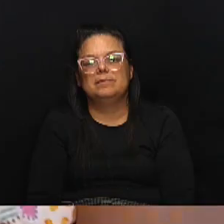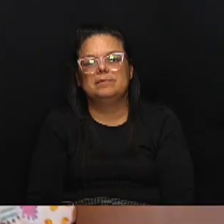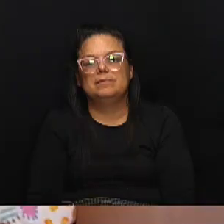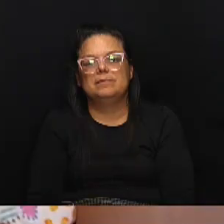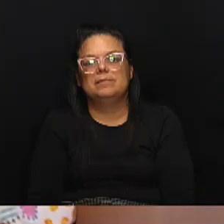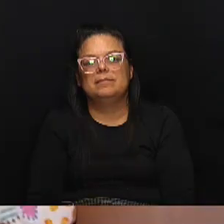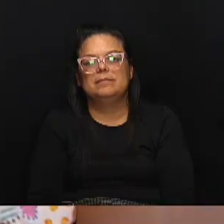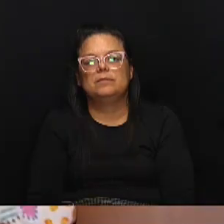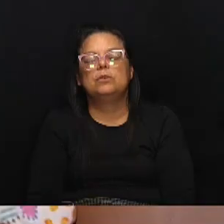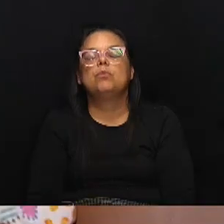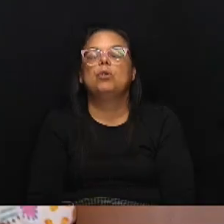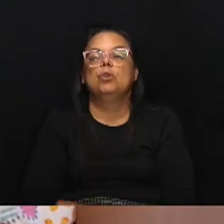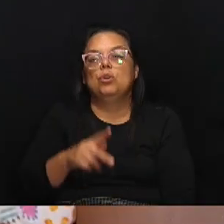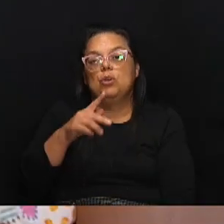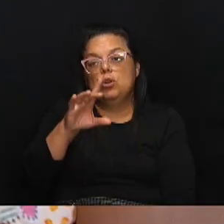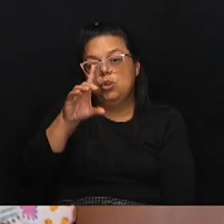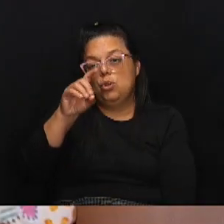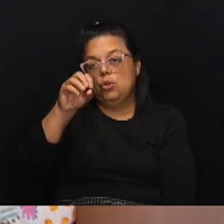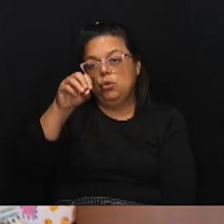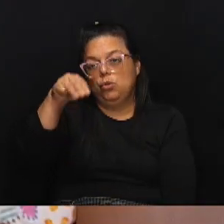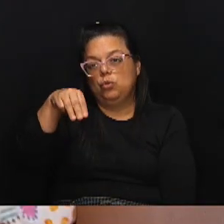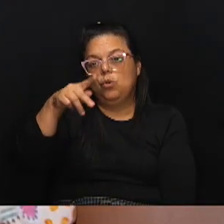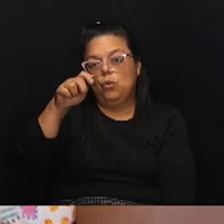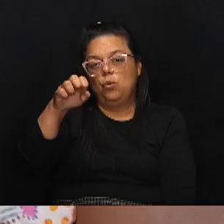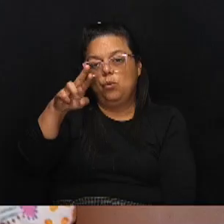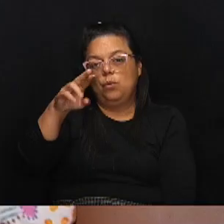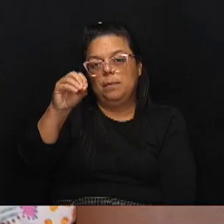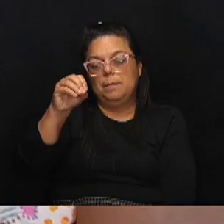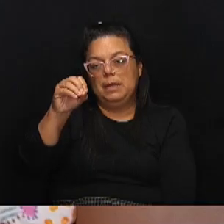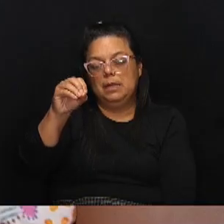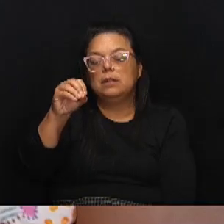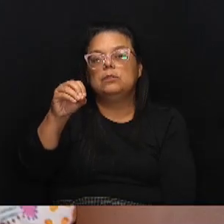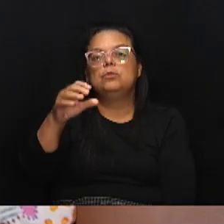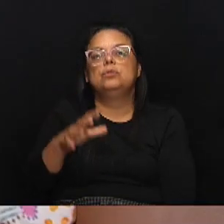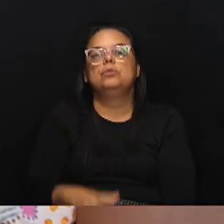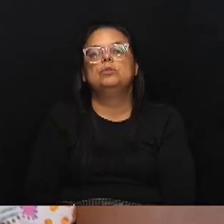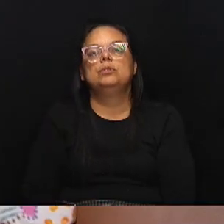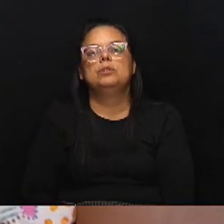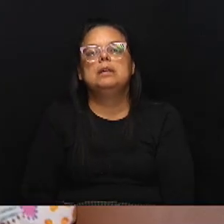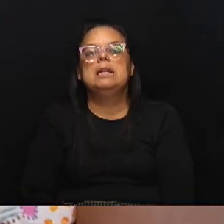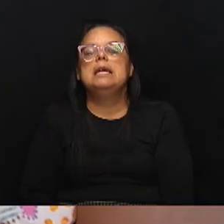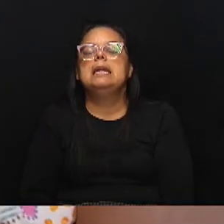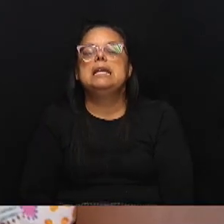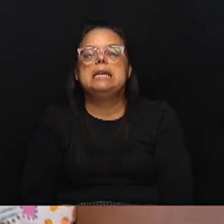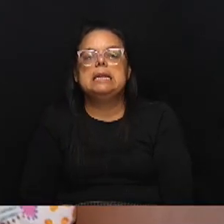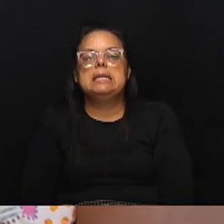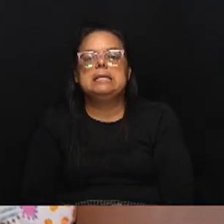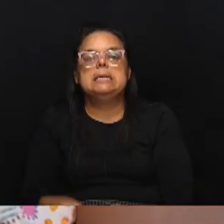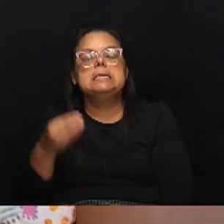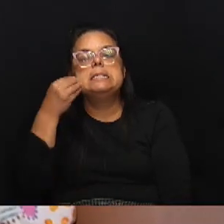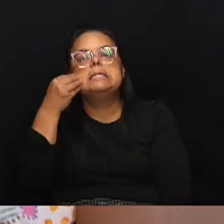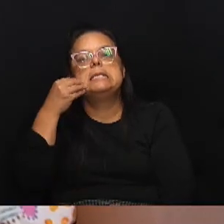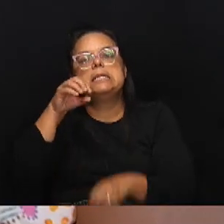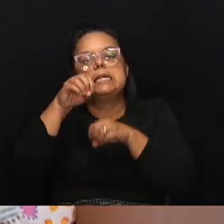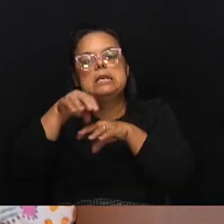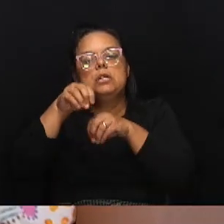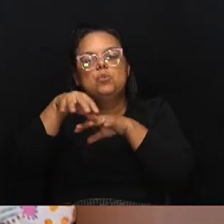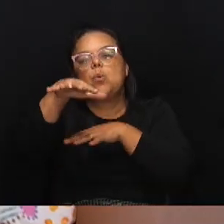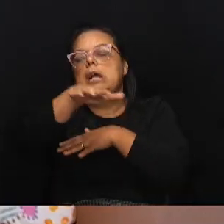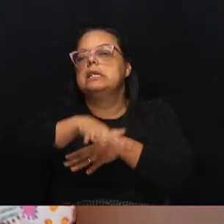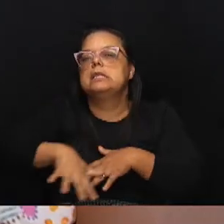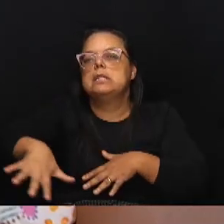Quando Dom Pedro estabelece essas escolas de primeiras letras, ele está tentando dar educação para o reino dele,